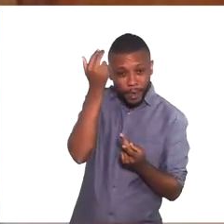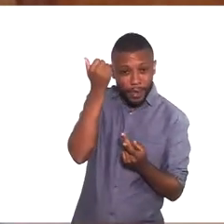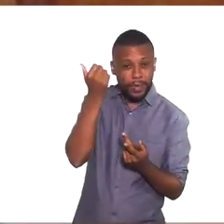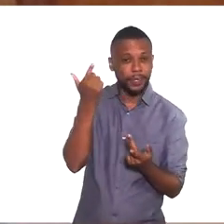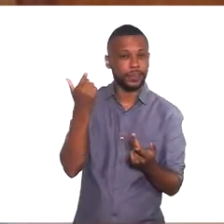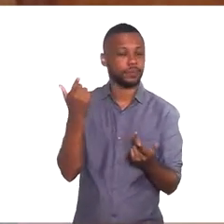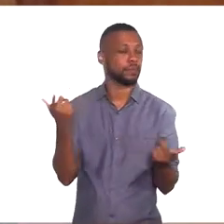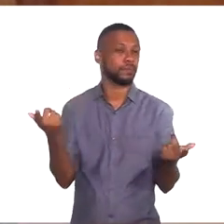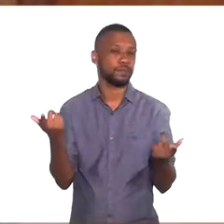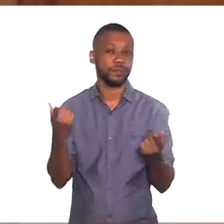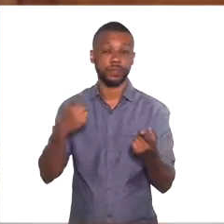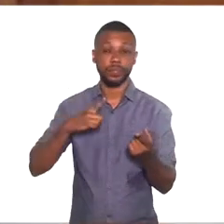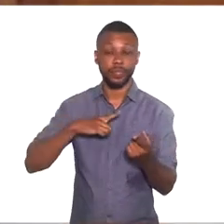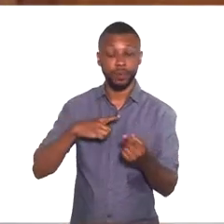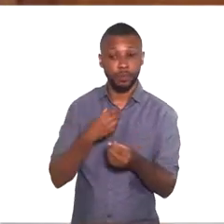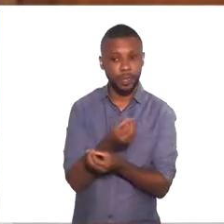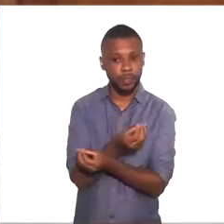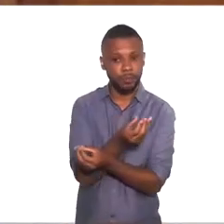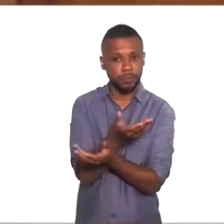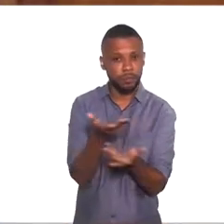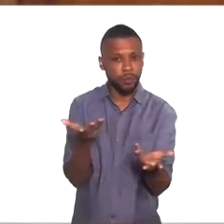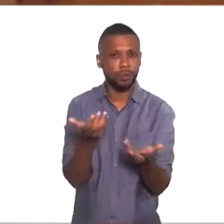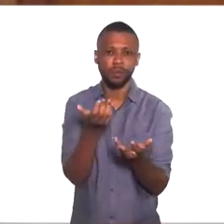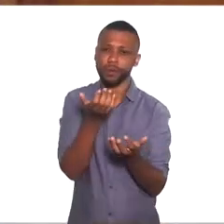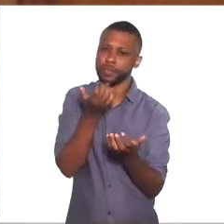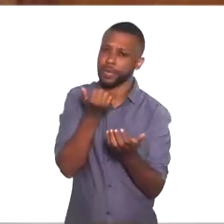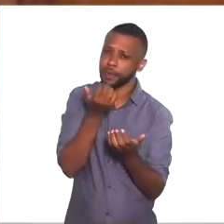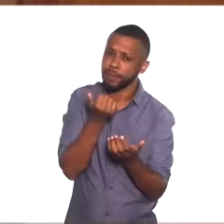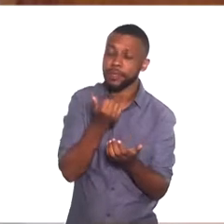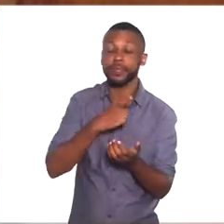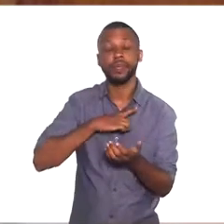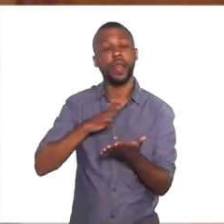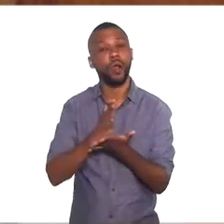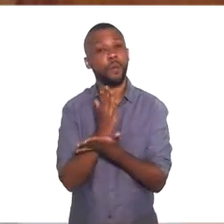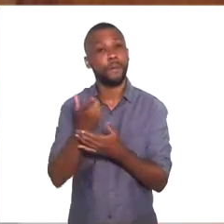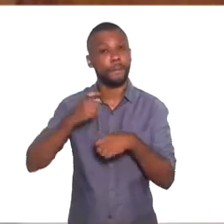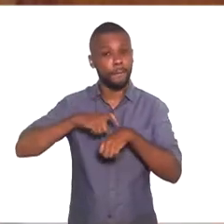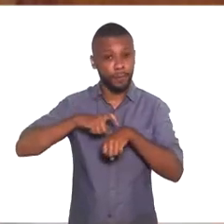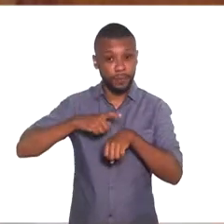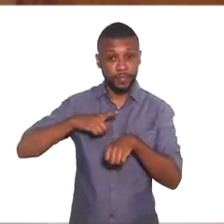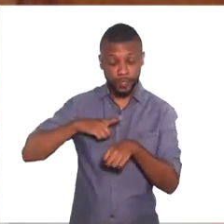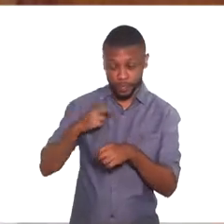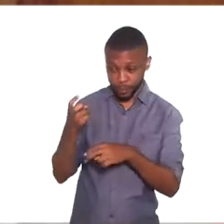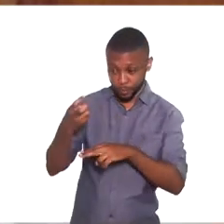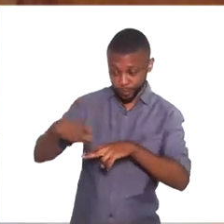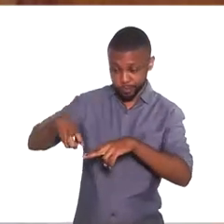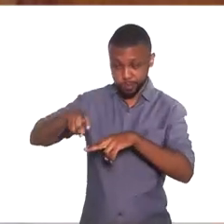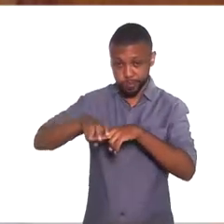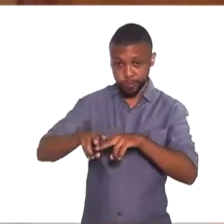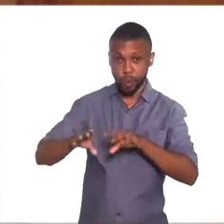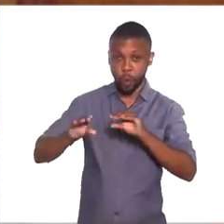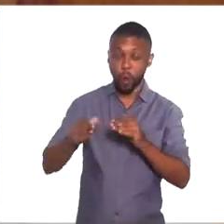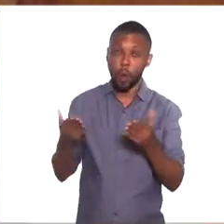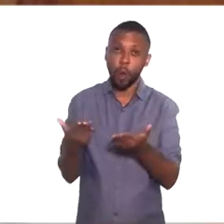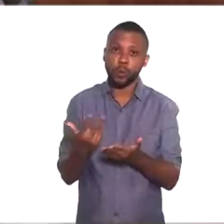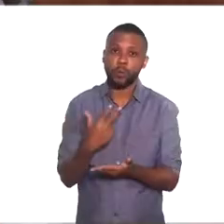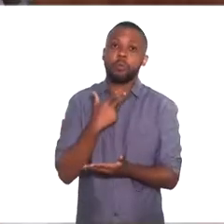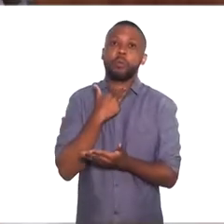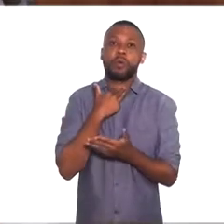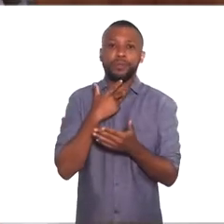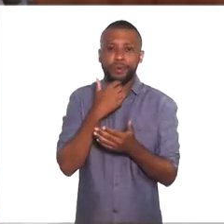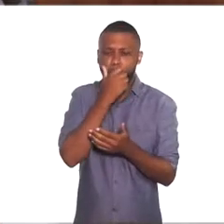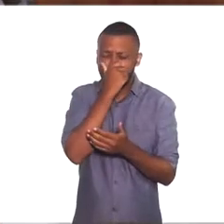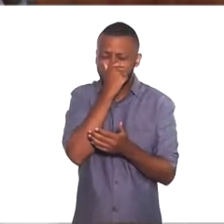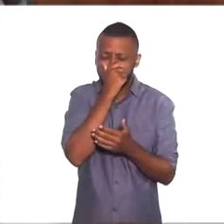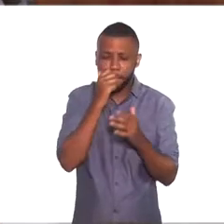também essa distribuição de alimentos Então tá sempre ali quando em outras épocas inclusive tinha ter lugar para sentar ali dentro hoje